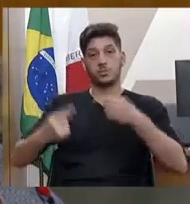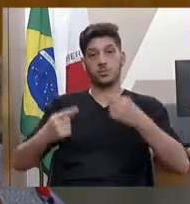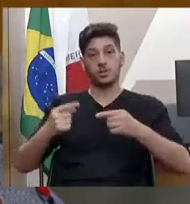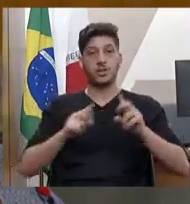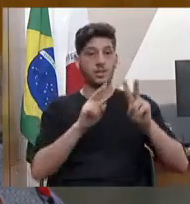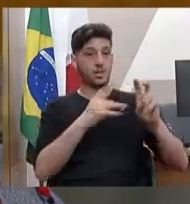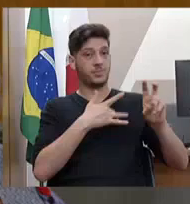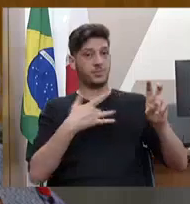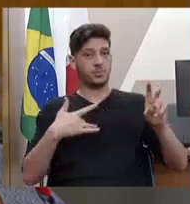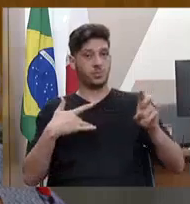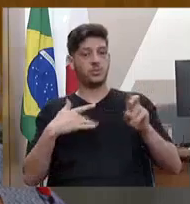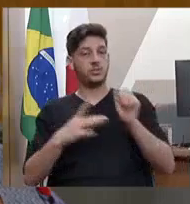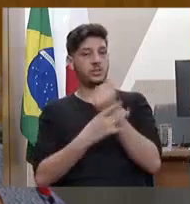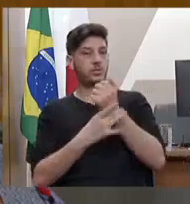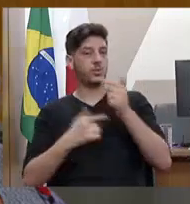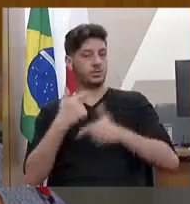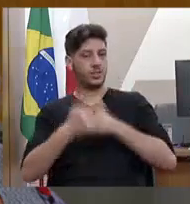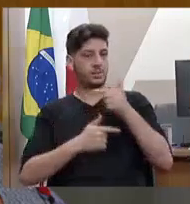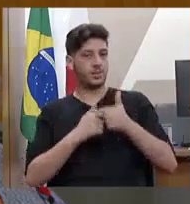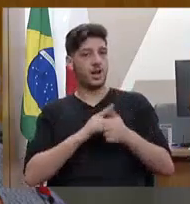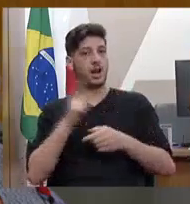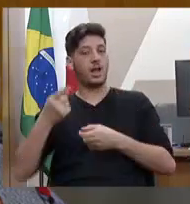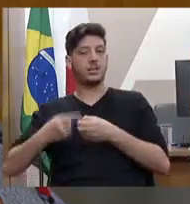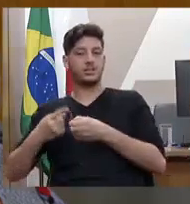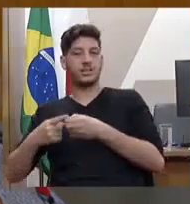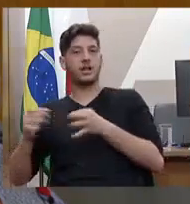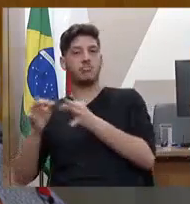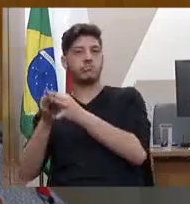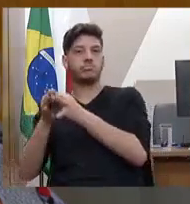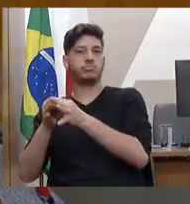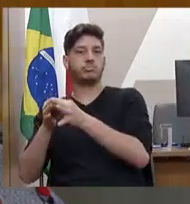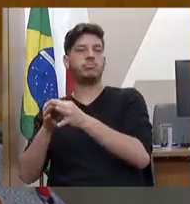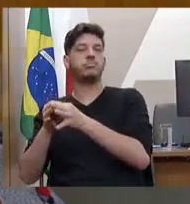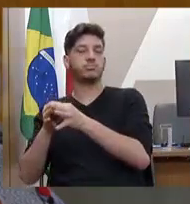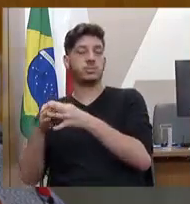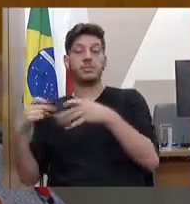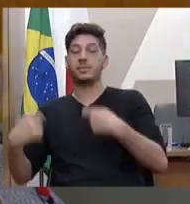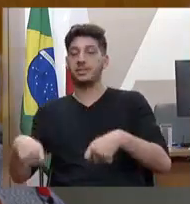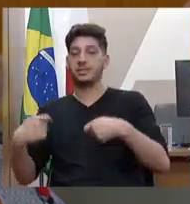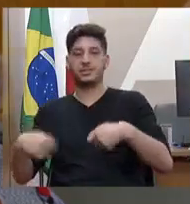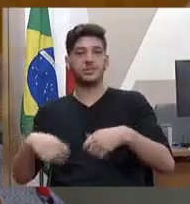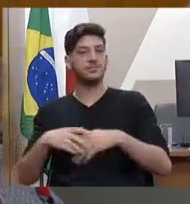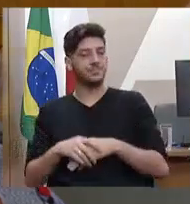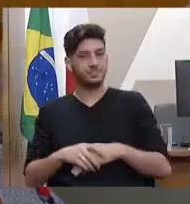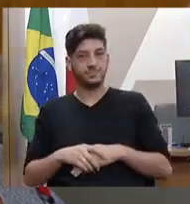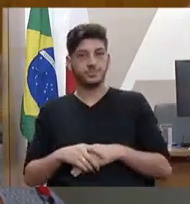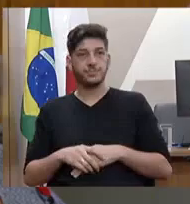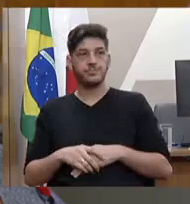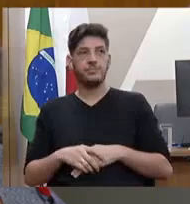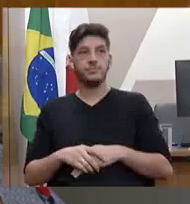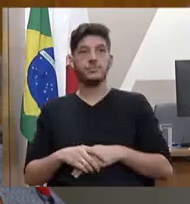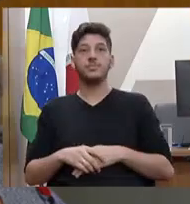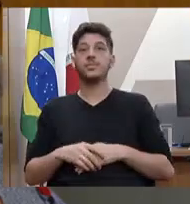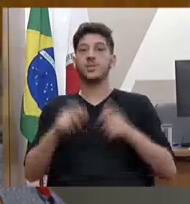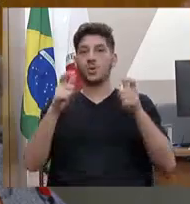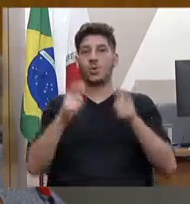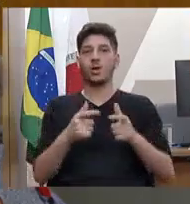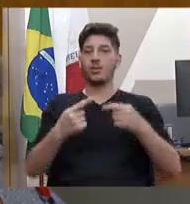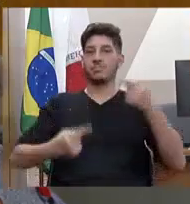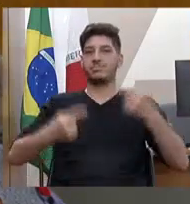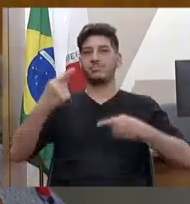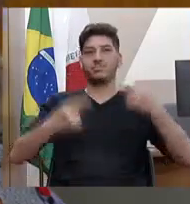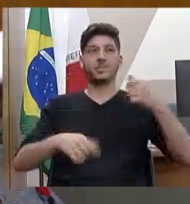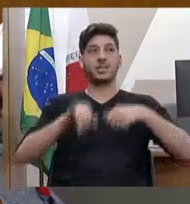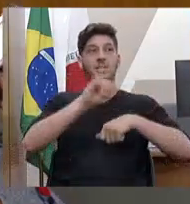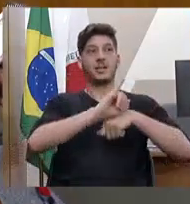saúde segurança no trabalho é para o interior do Estado esse espaço onde eu poder público é faça discussão na capital